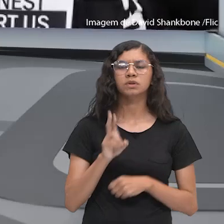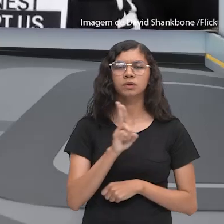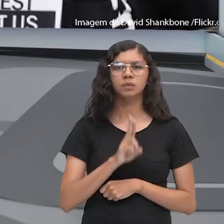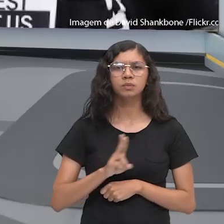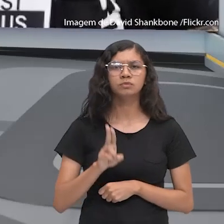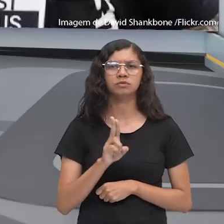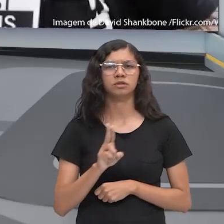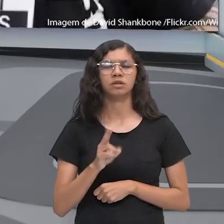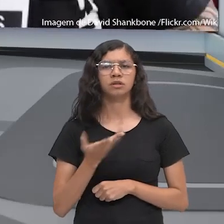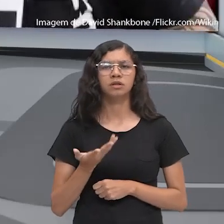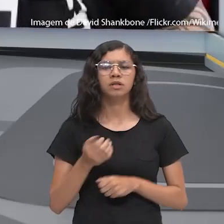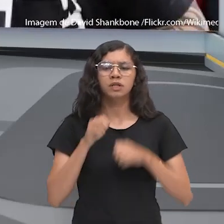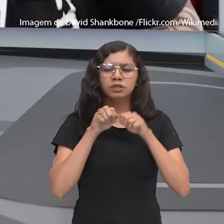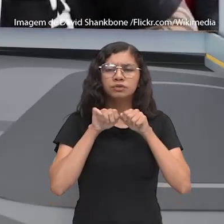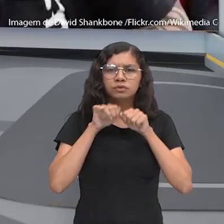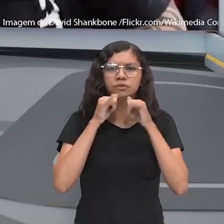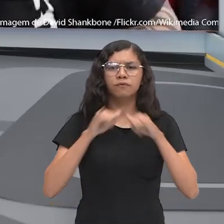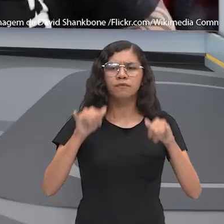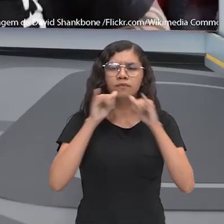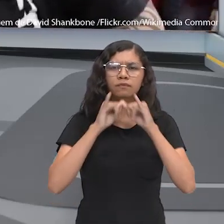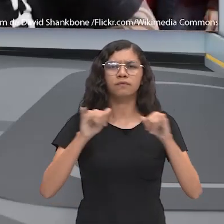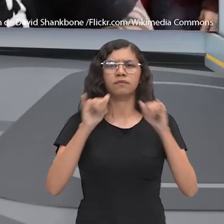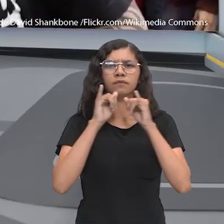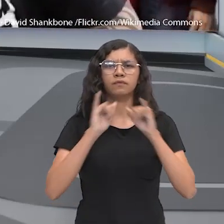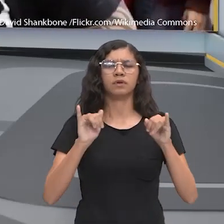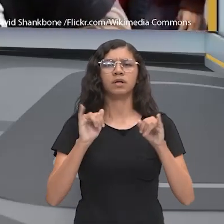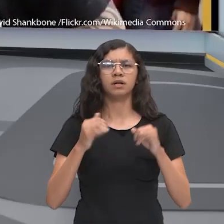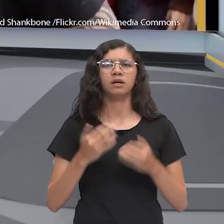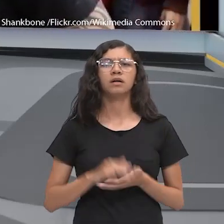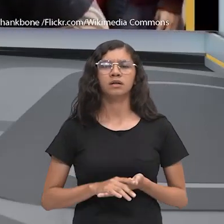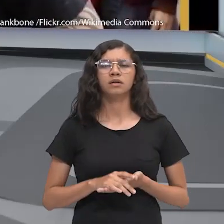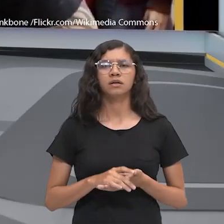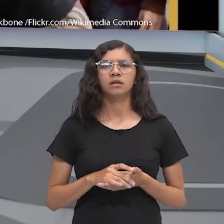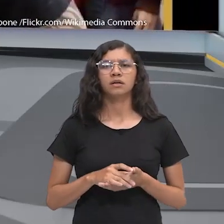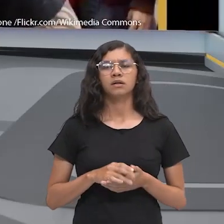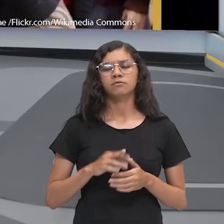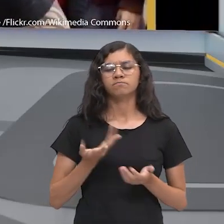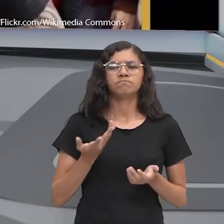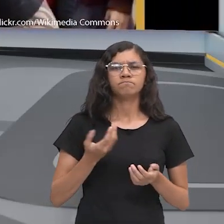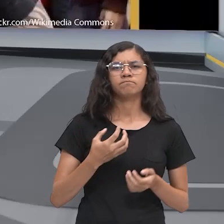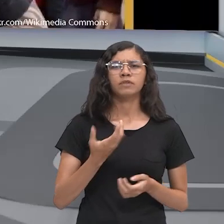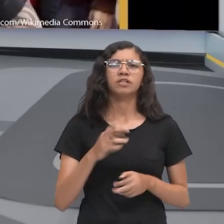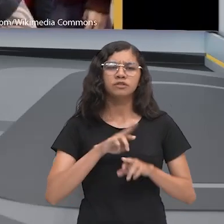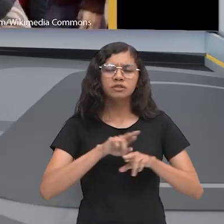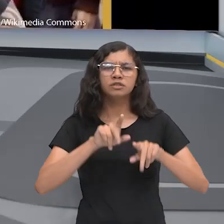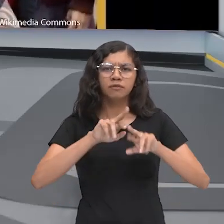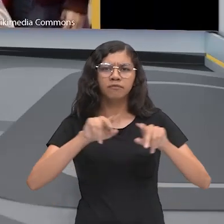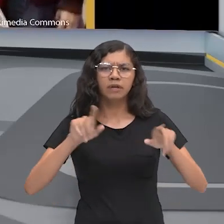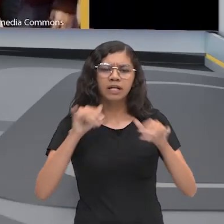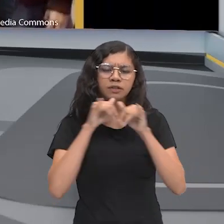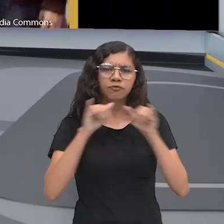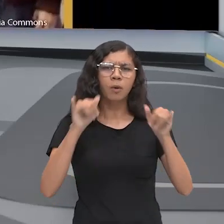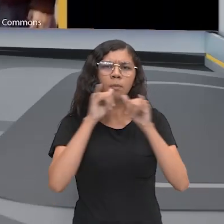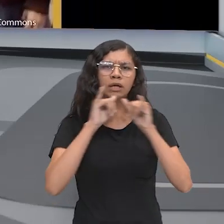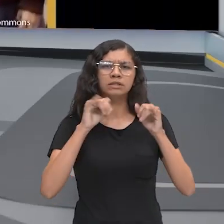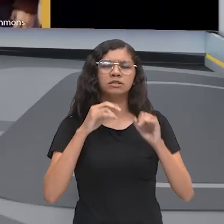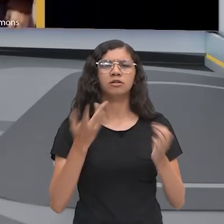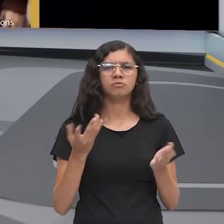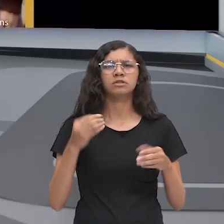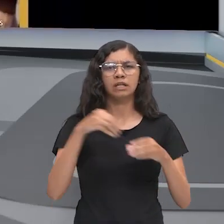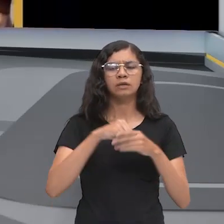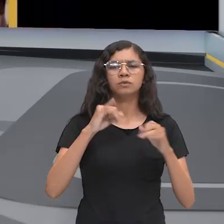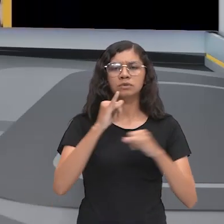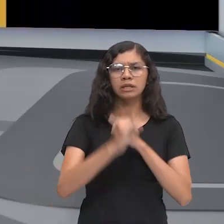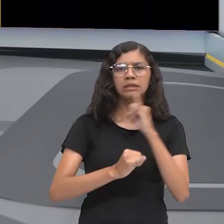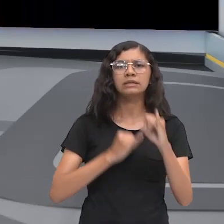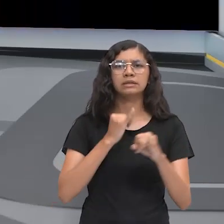gerar engajamento e ter formas de lutar e propagar essa informação com mais força